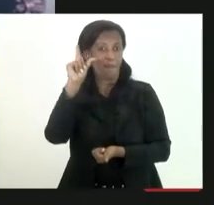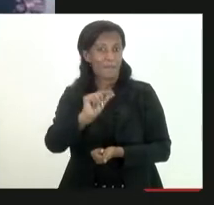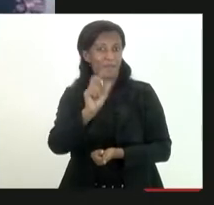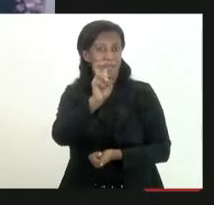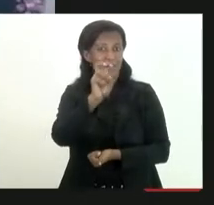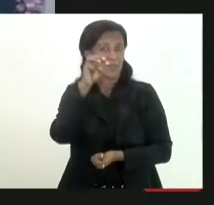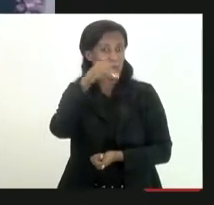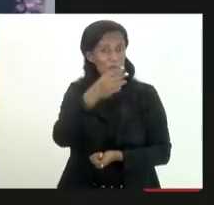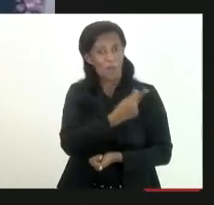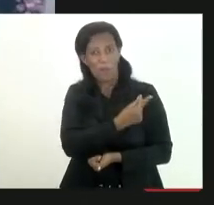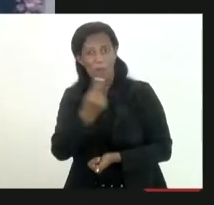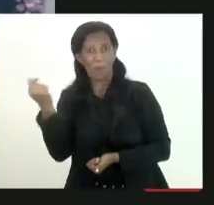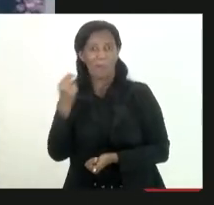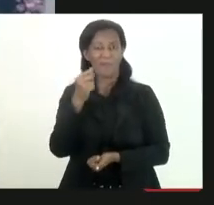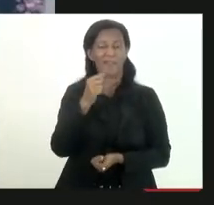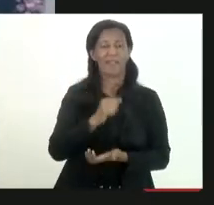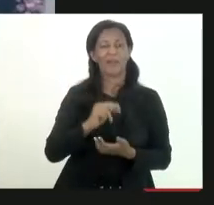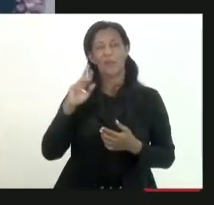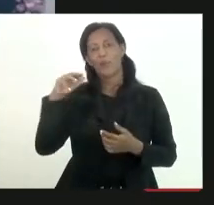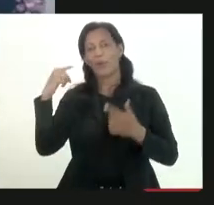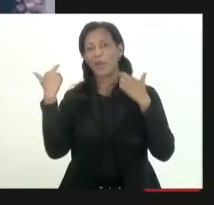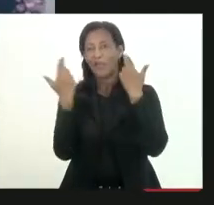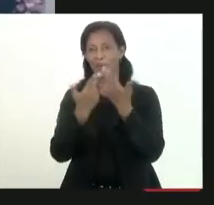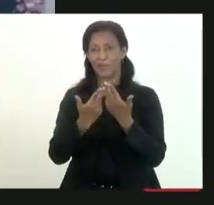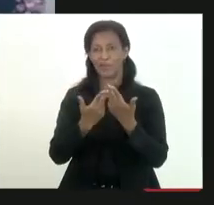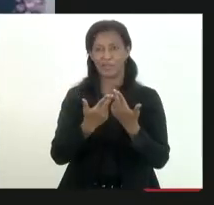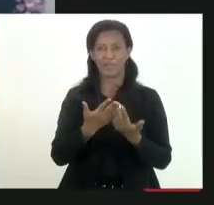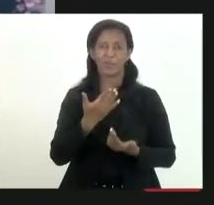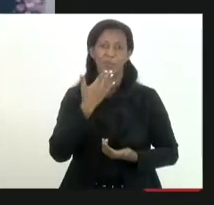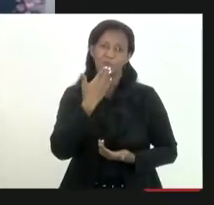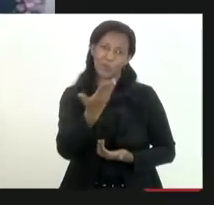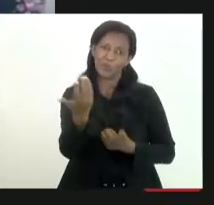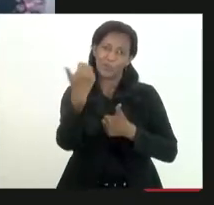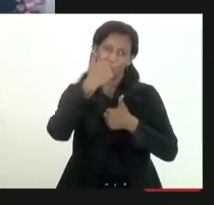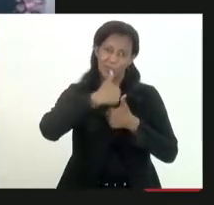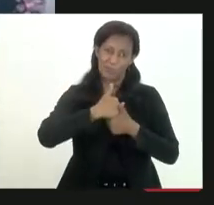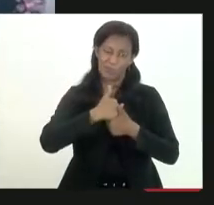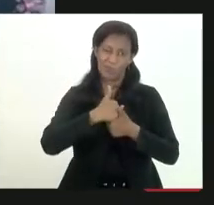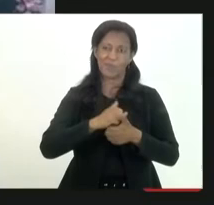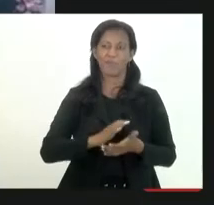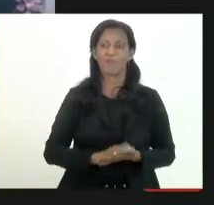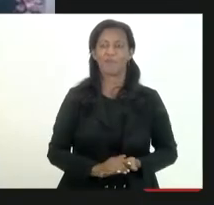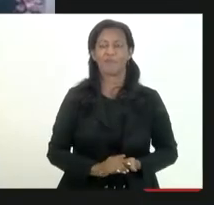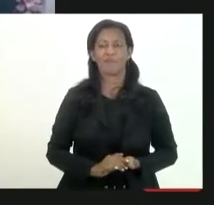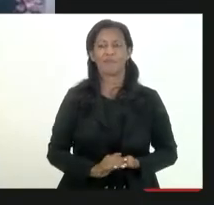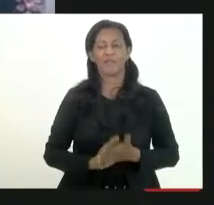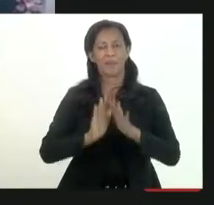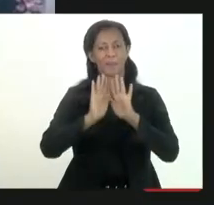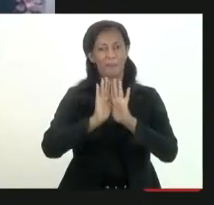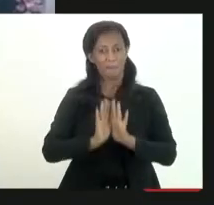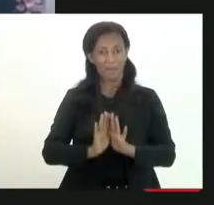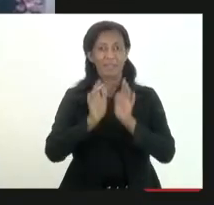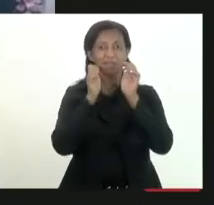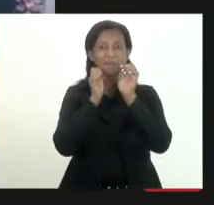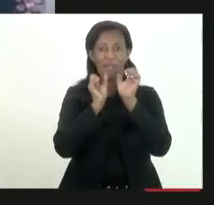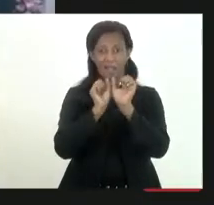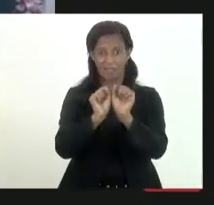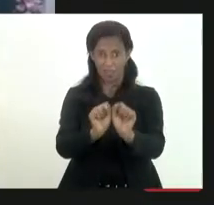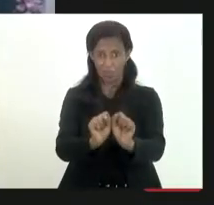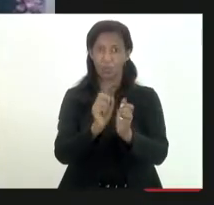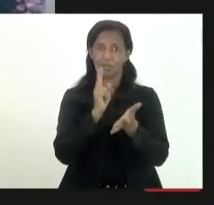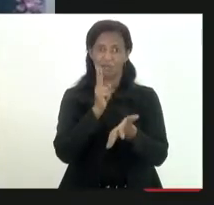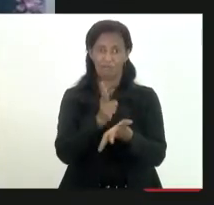reunião. Por isso pedi a Marta aí a indelicadeza de conseguir falar antes de me assentar, mas a nossa assessoria vai continuar